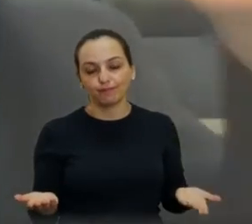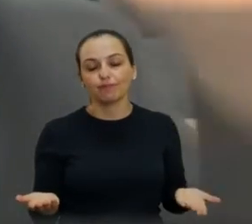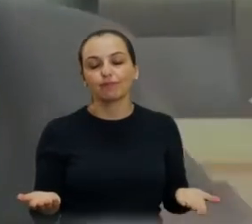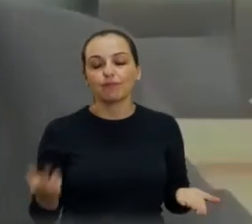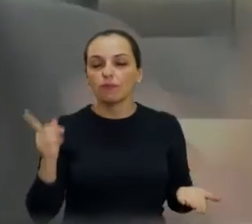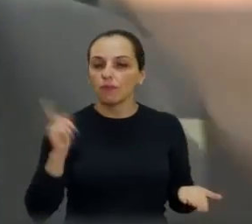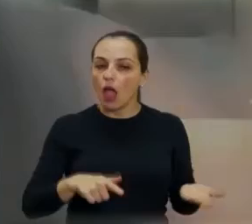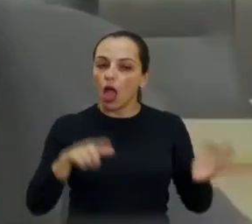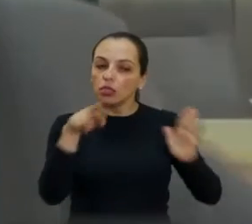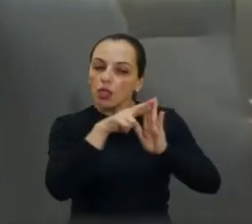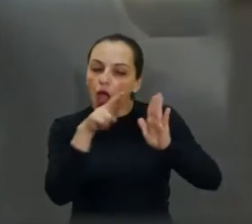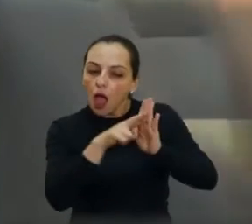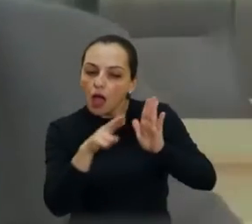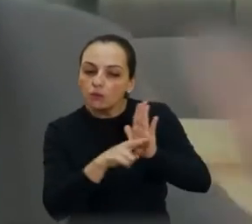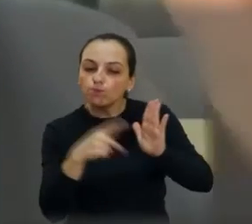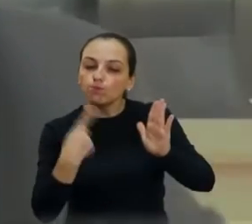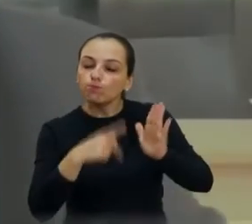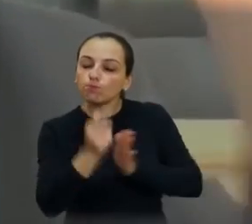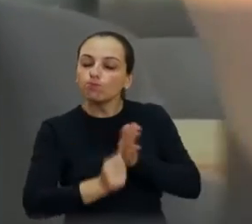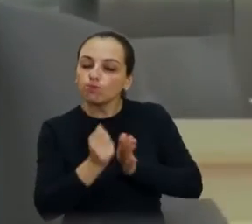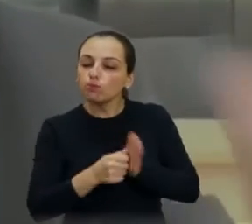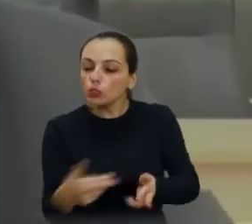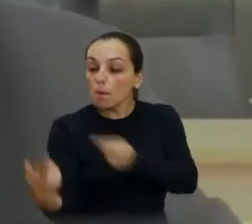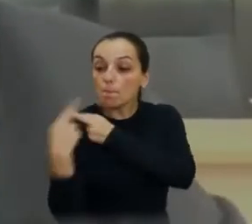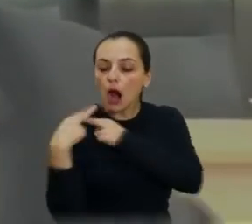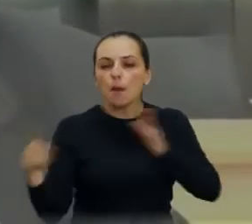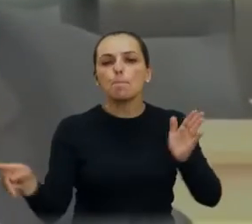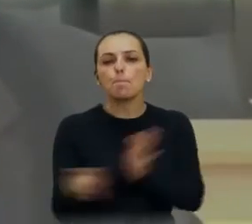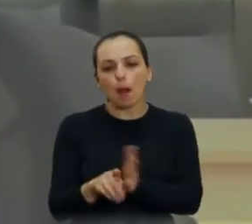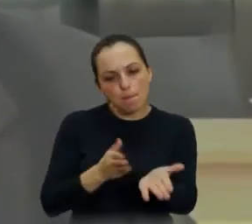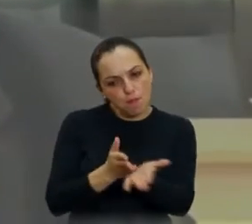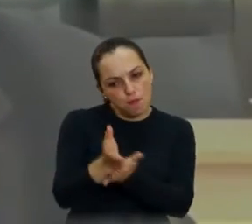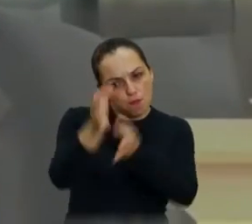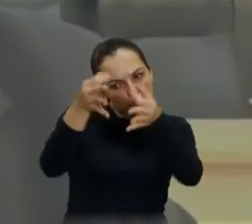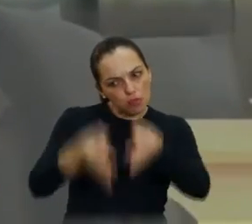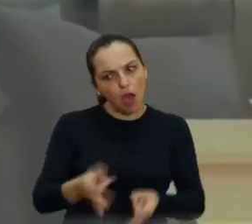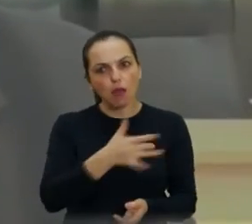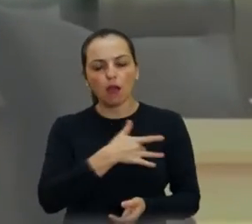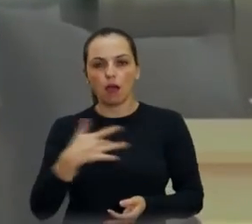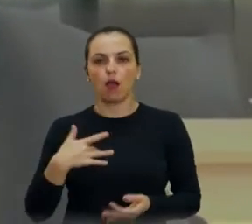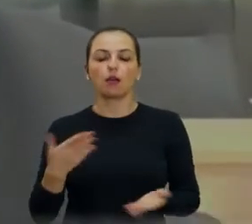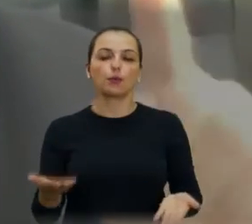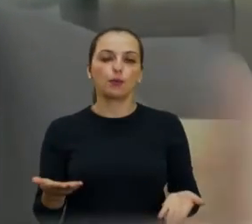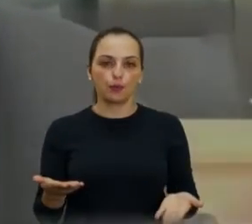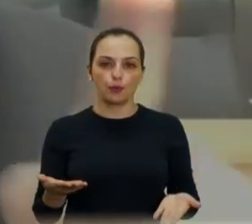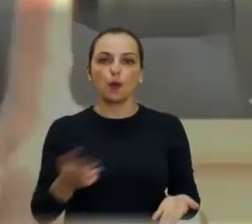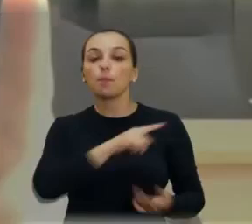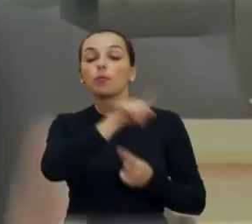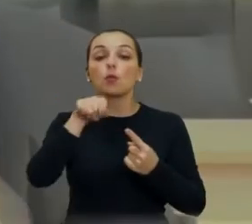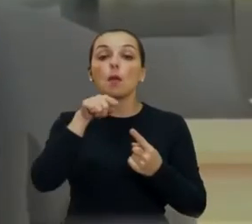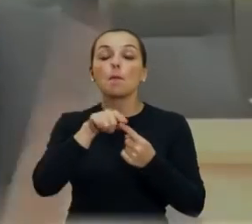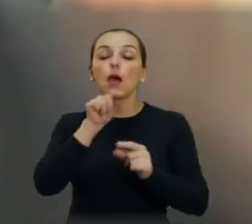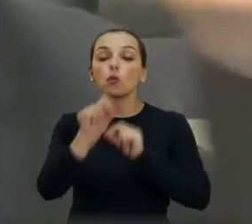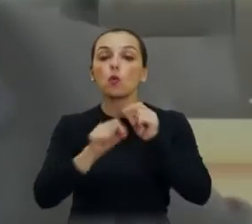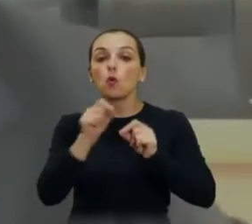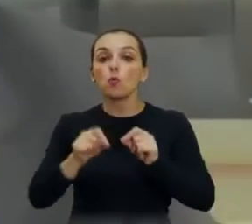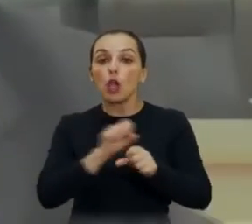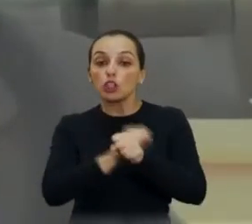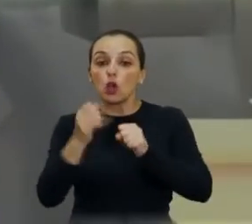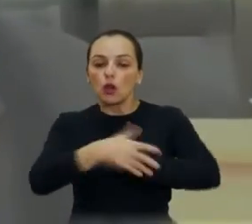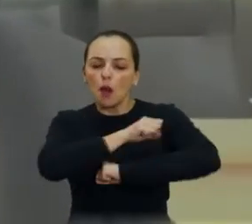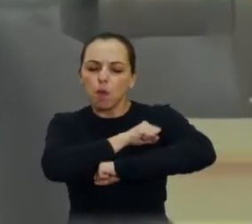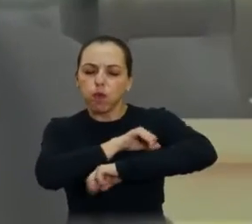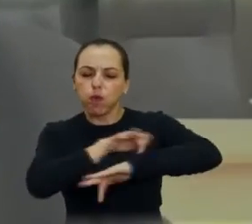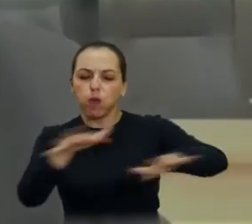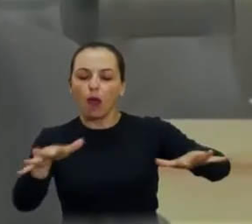Então, é o protocolo de Araraquara que é responsável nesse segmento. Para quê? Para que a doença não espalhe